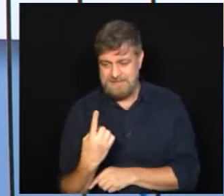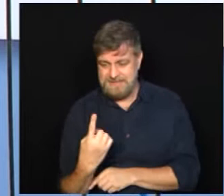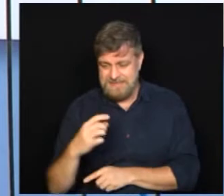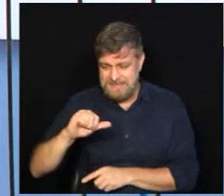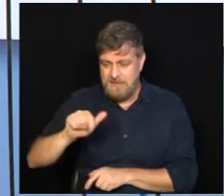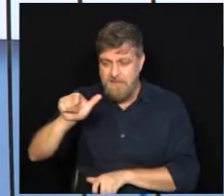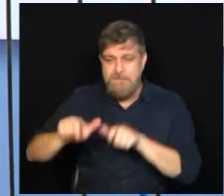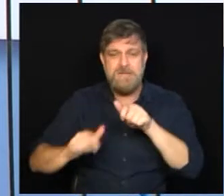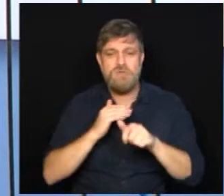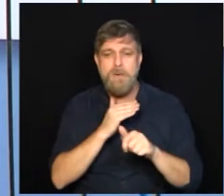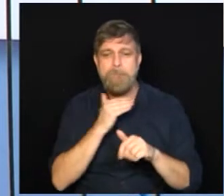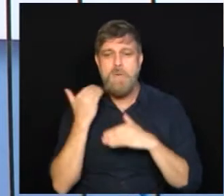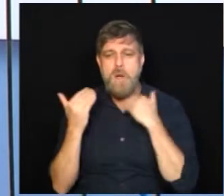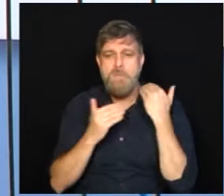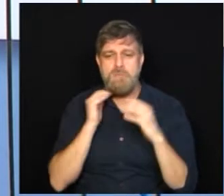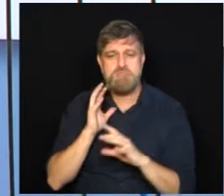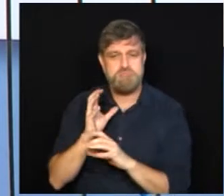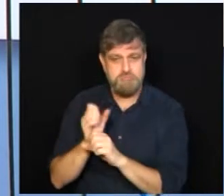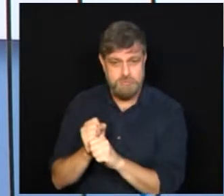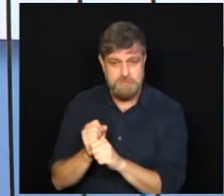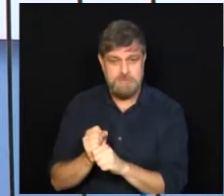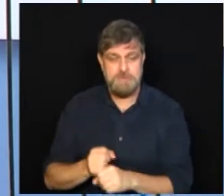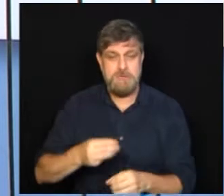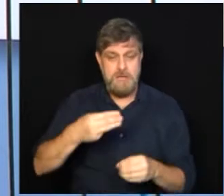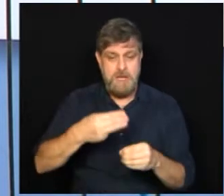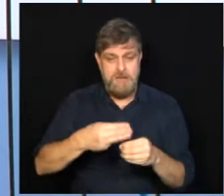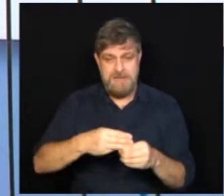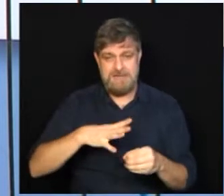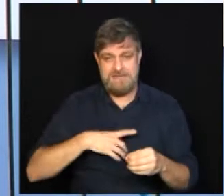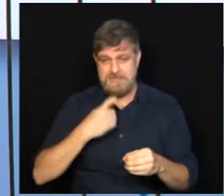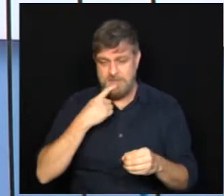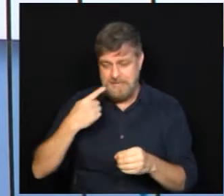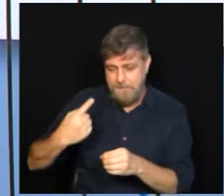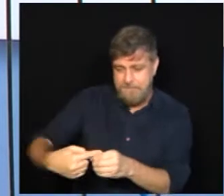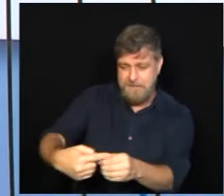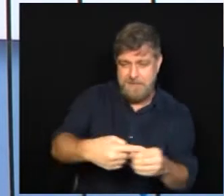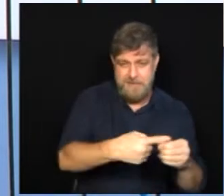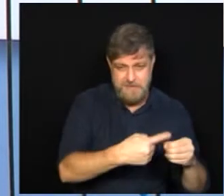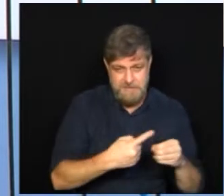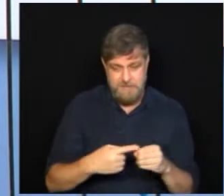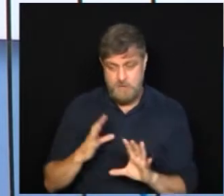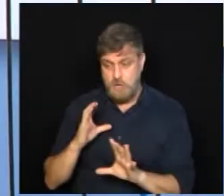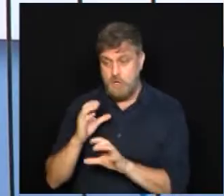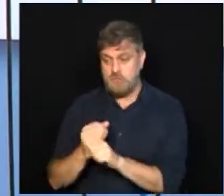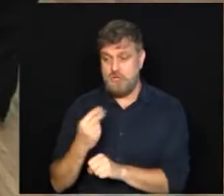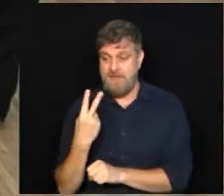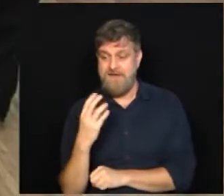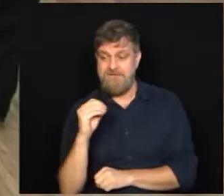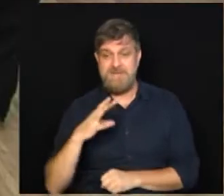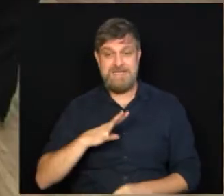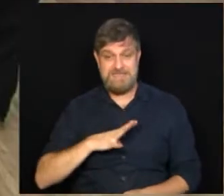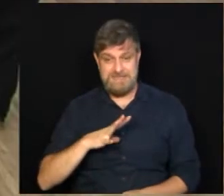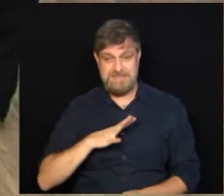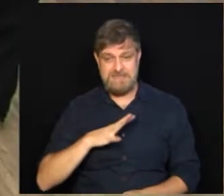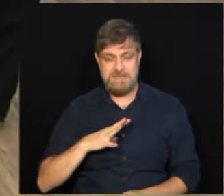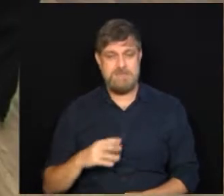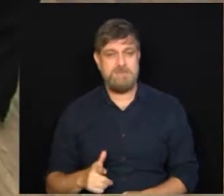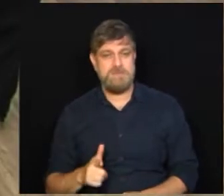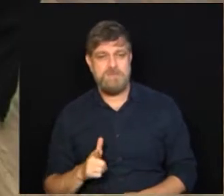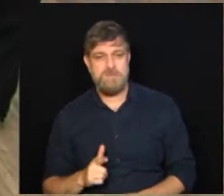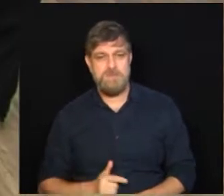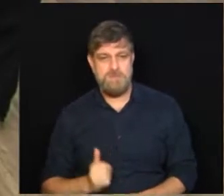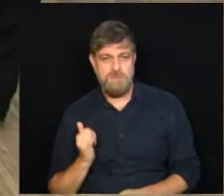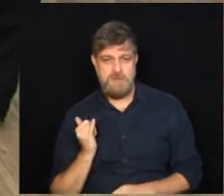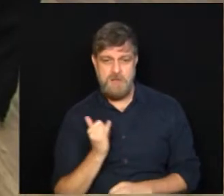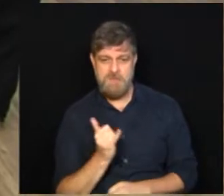55.419 mortes. Agora nós vamos falar da região metropolitana de Campinas, que compreende 20 cidades aqui da nossa região. Nós temos falando